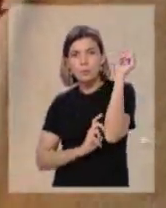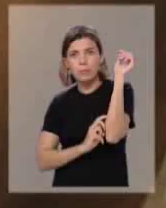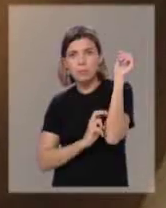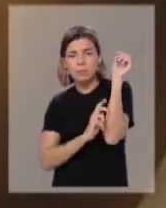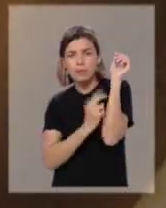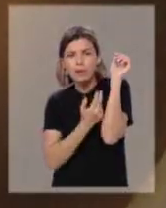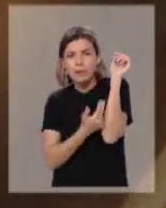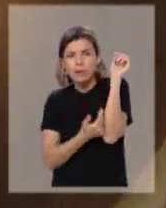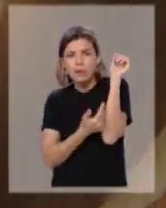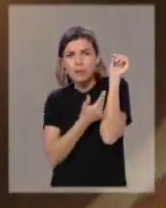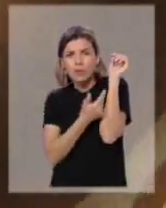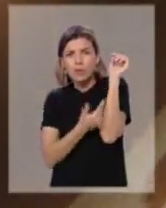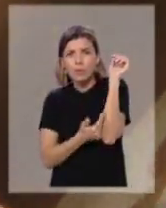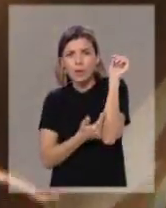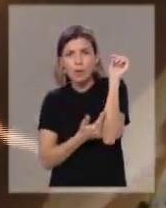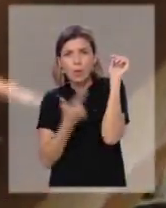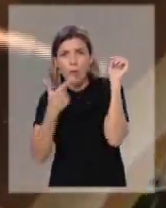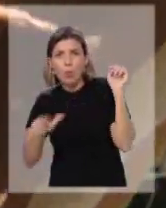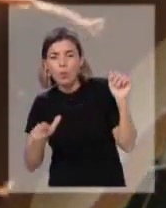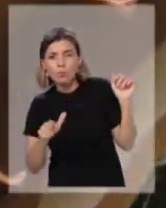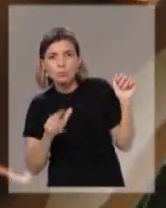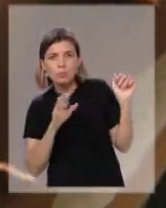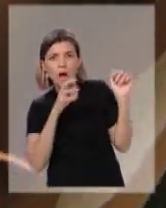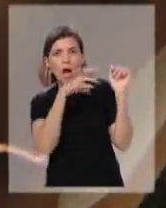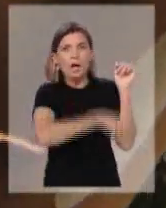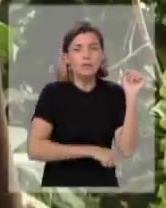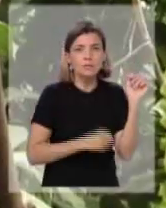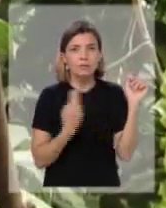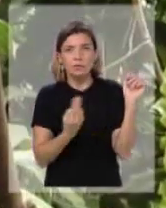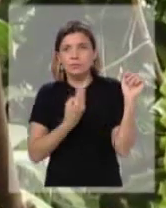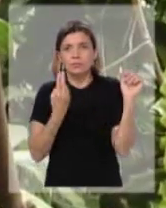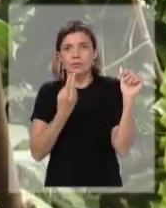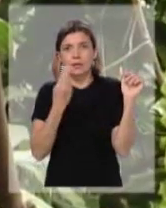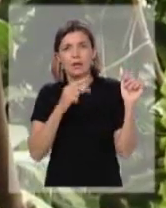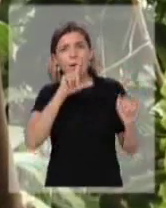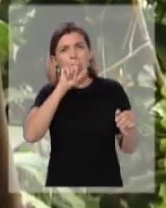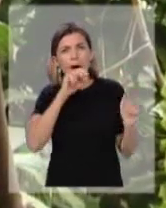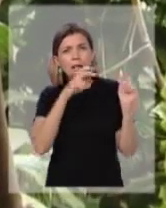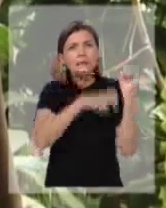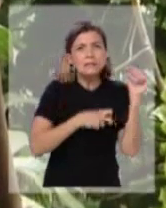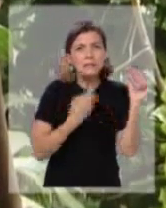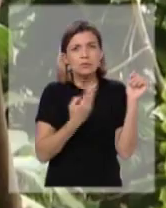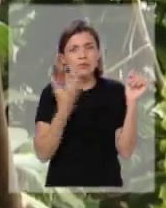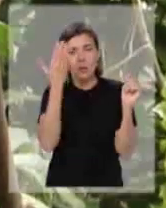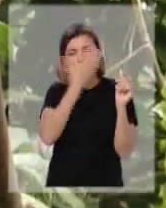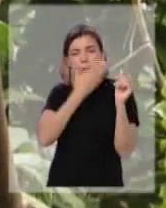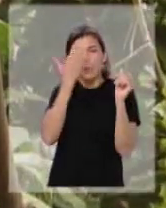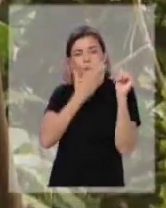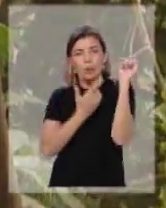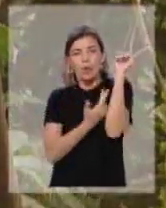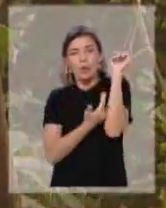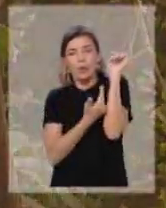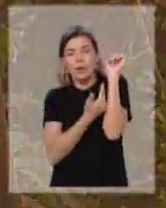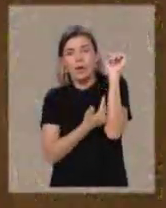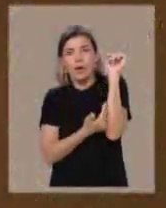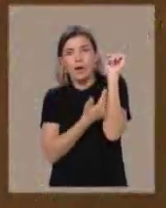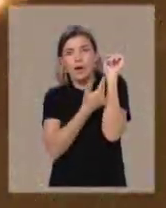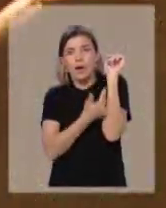Por causa da semelhança do bicho-pau com os galhos, ele não é visto por predadores, como os pássaros